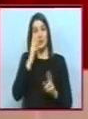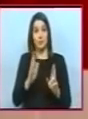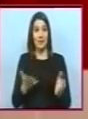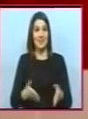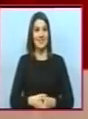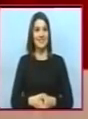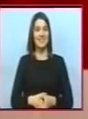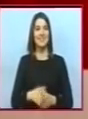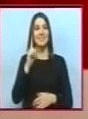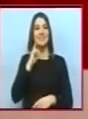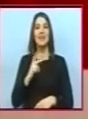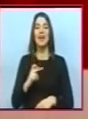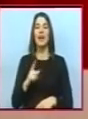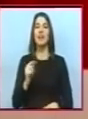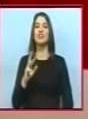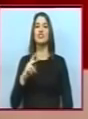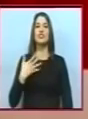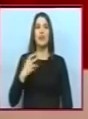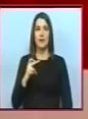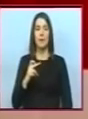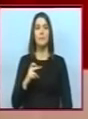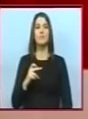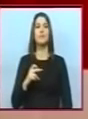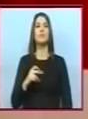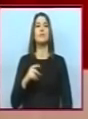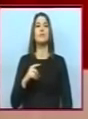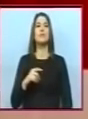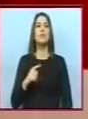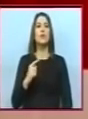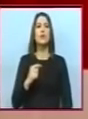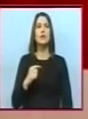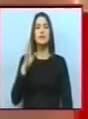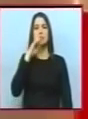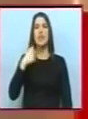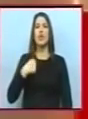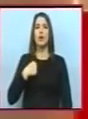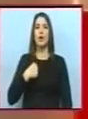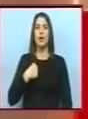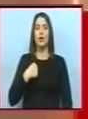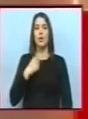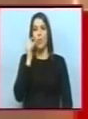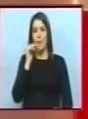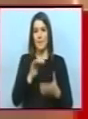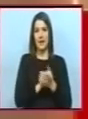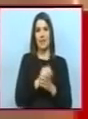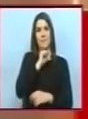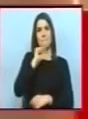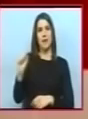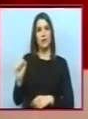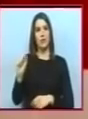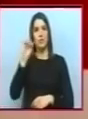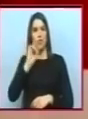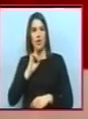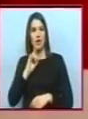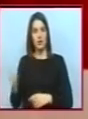Alexandra, um homicida não tem direito à herança? Não percebi. Um homicida? Sim. O marido matou a mulher? Sim. A mulher matou não o